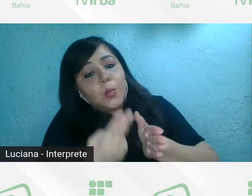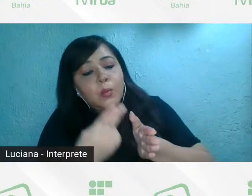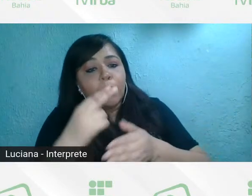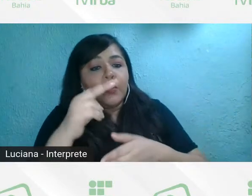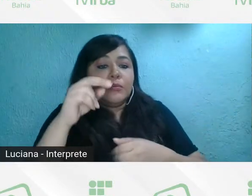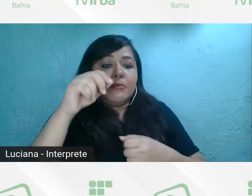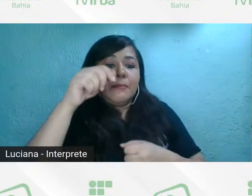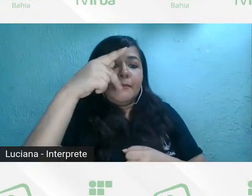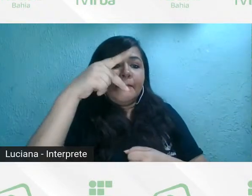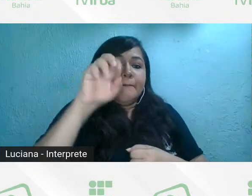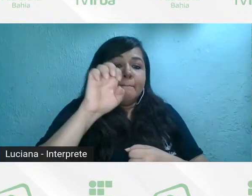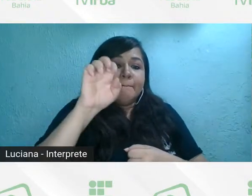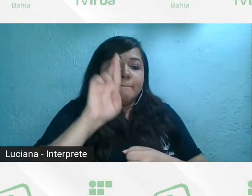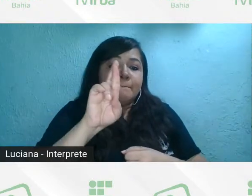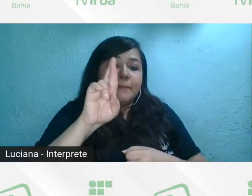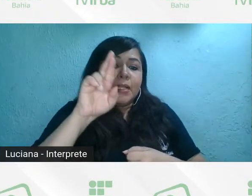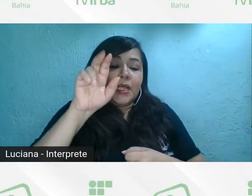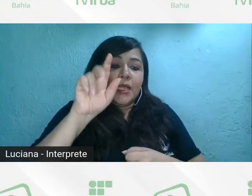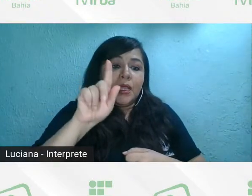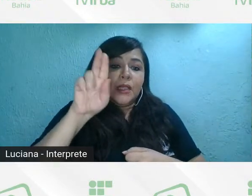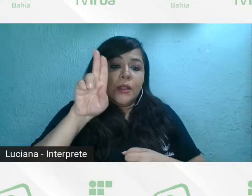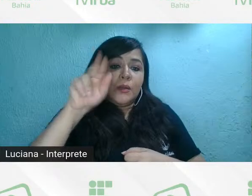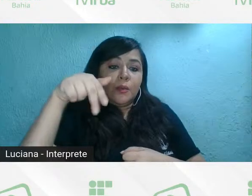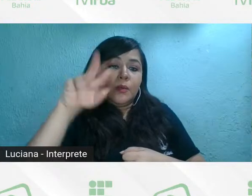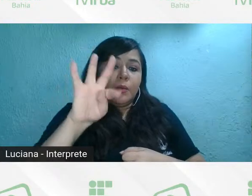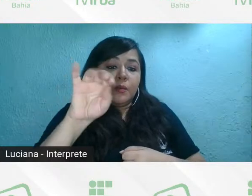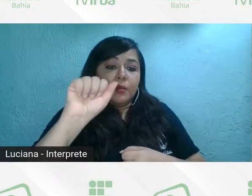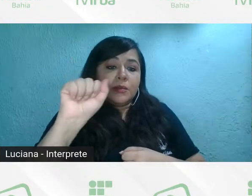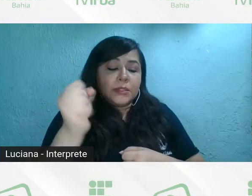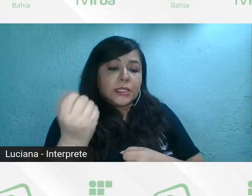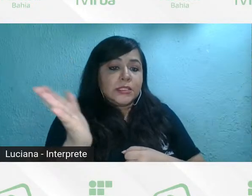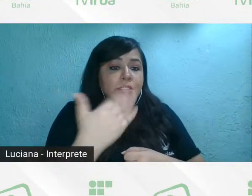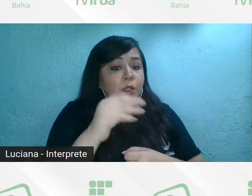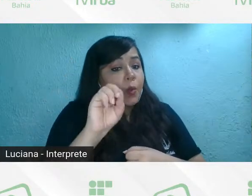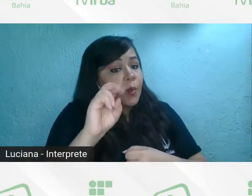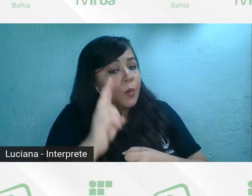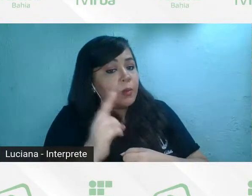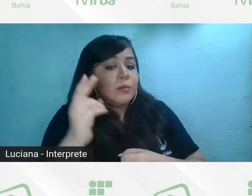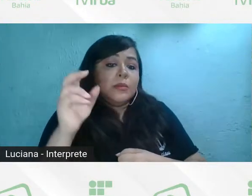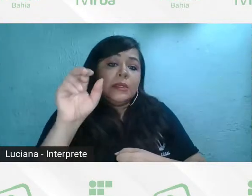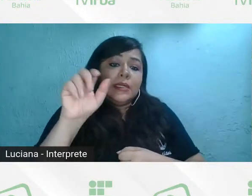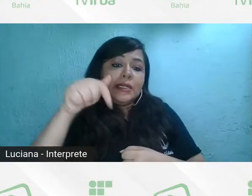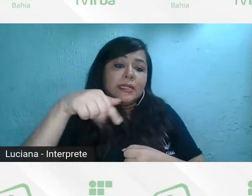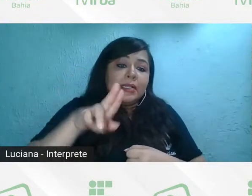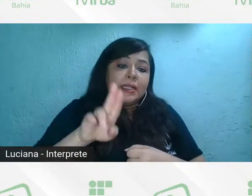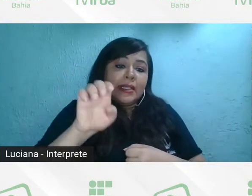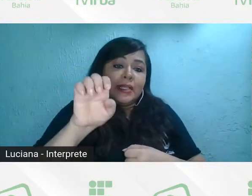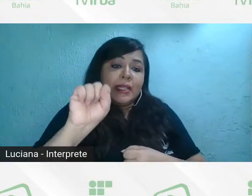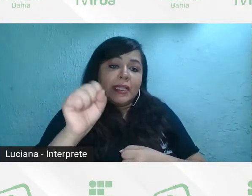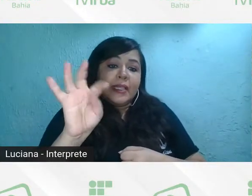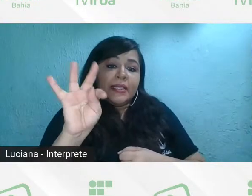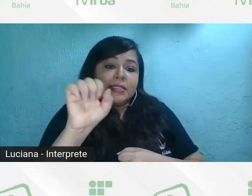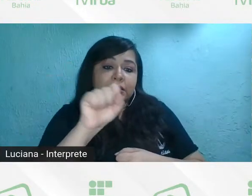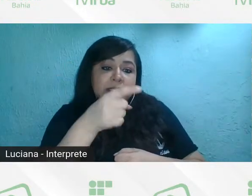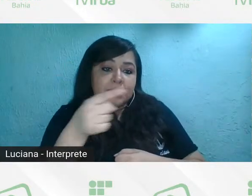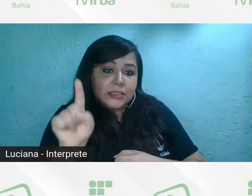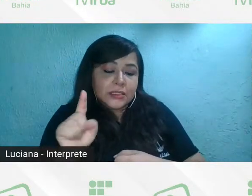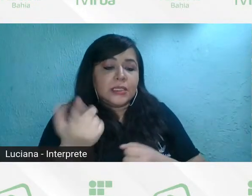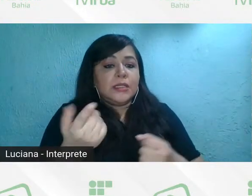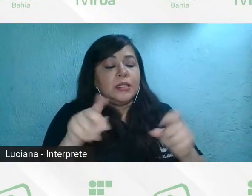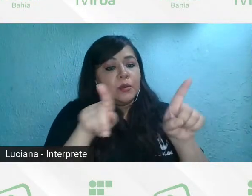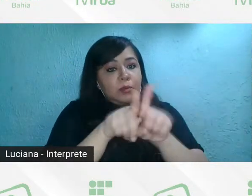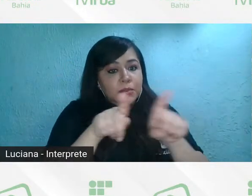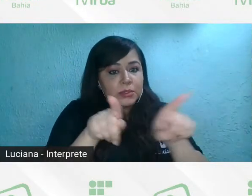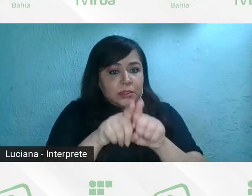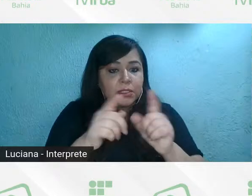importante também, todo o apoio técnico que a gente está tendo, a professora Silvia, professor